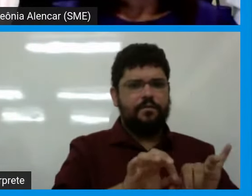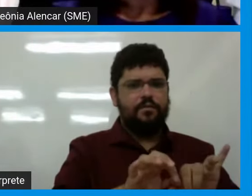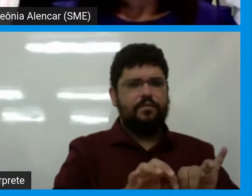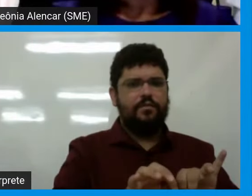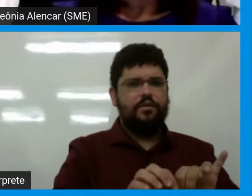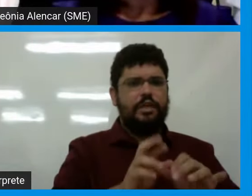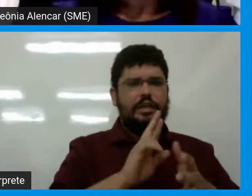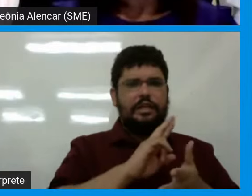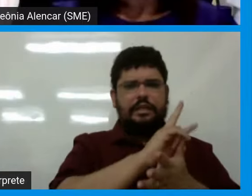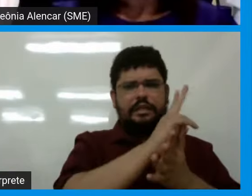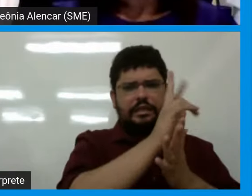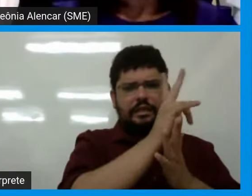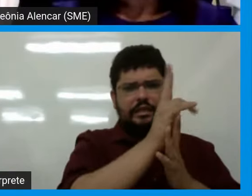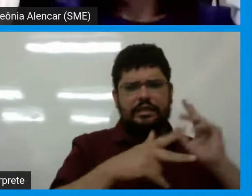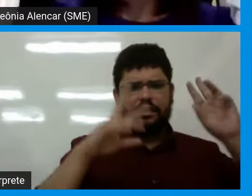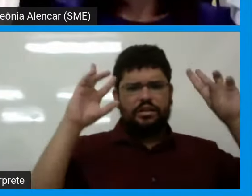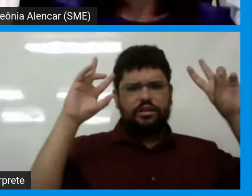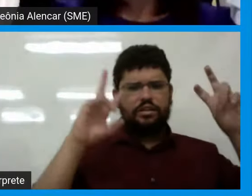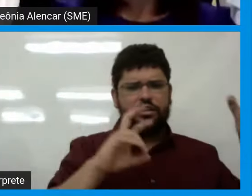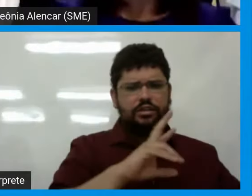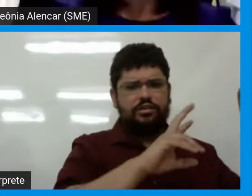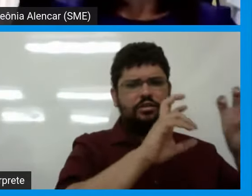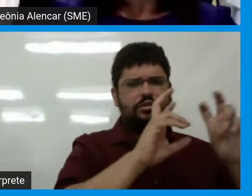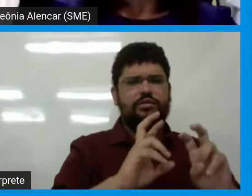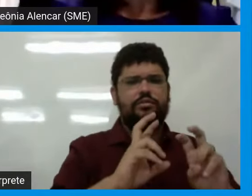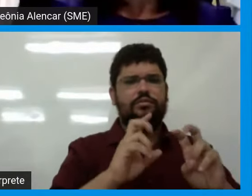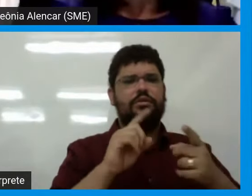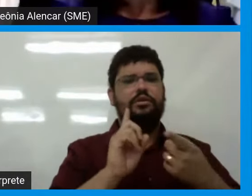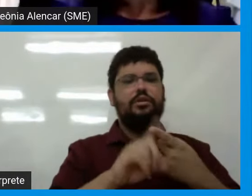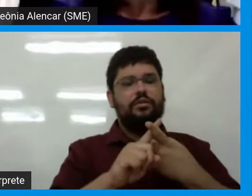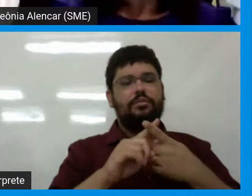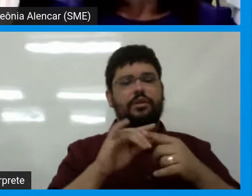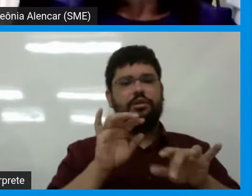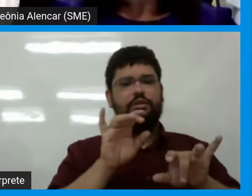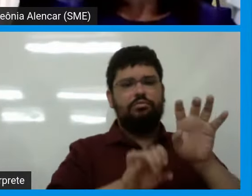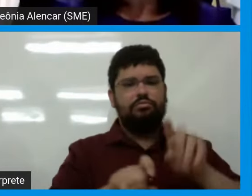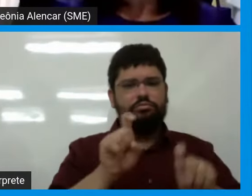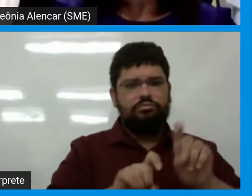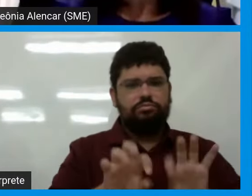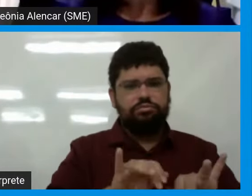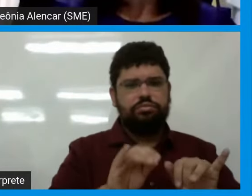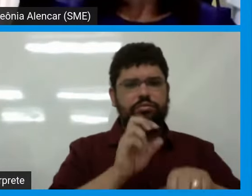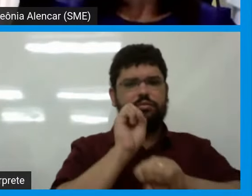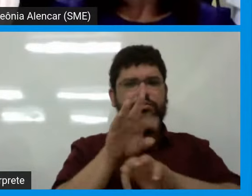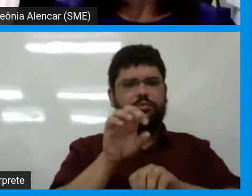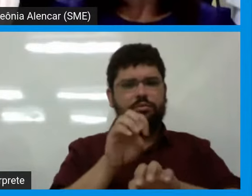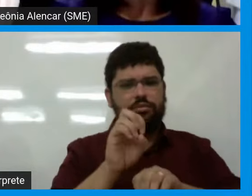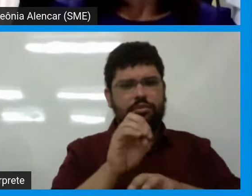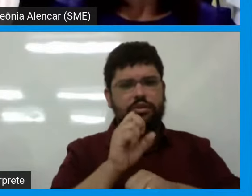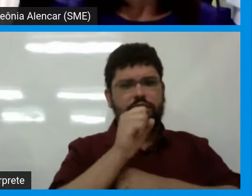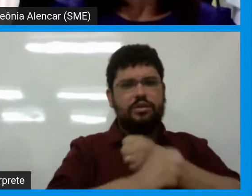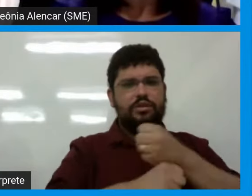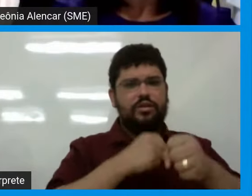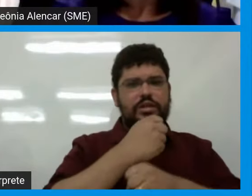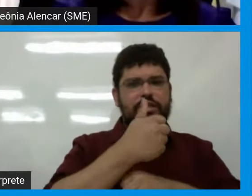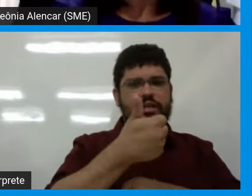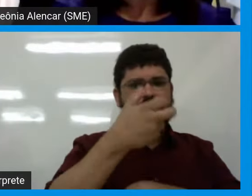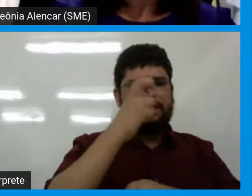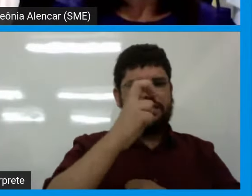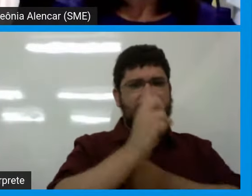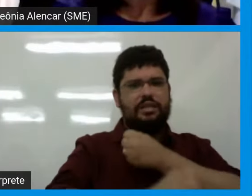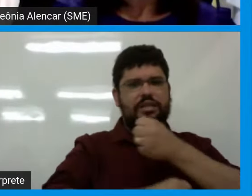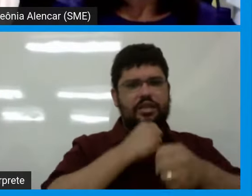diversas temáticas, entre elas, informática na educação. E em seus mais de 15 anos, né, de